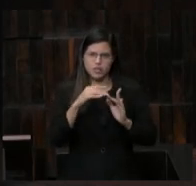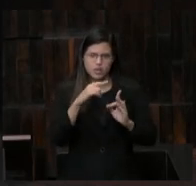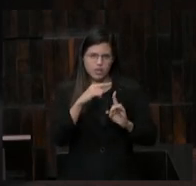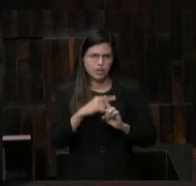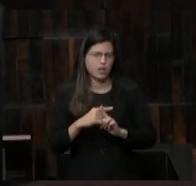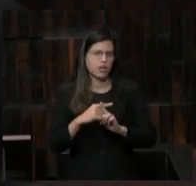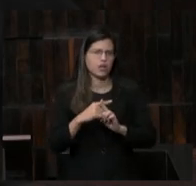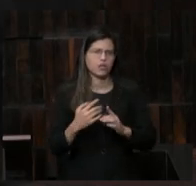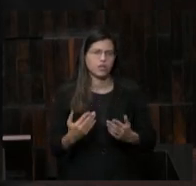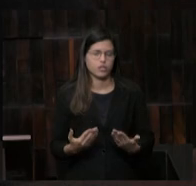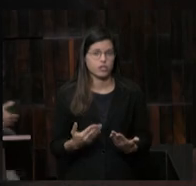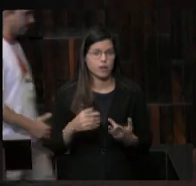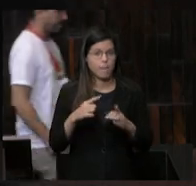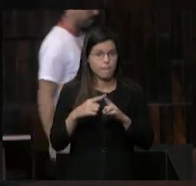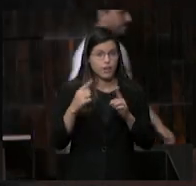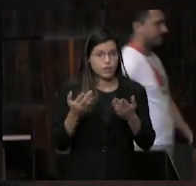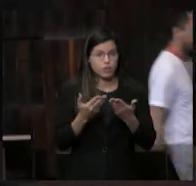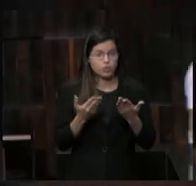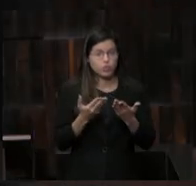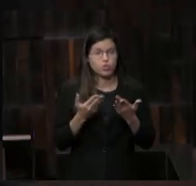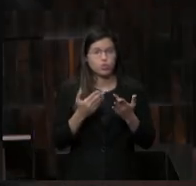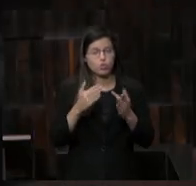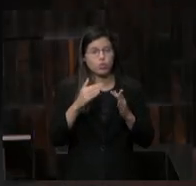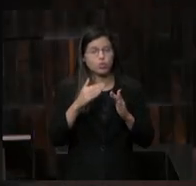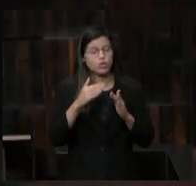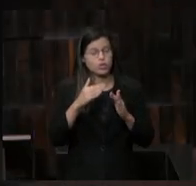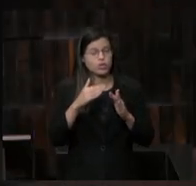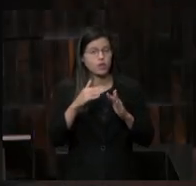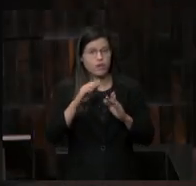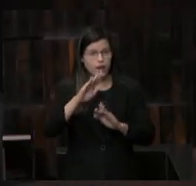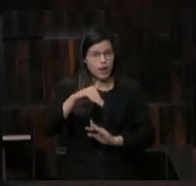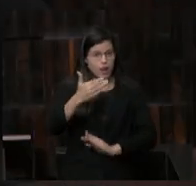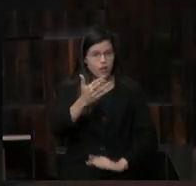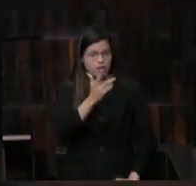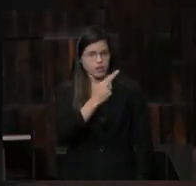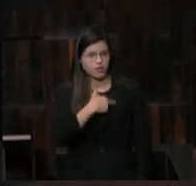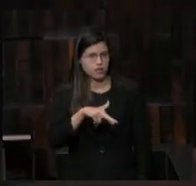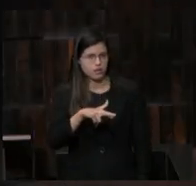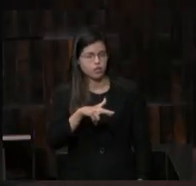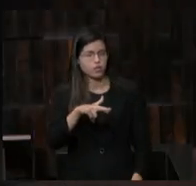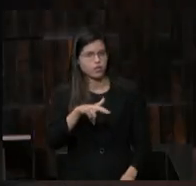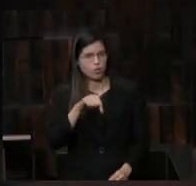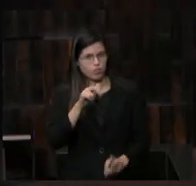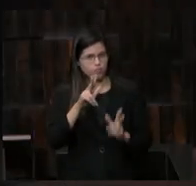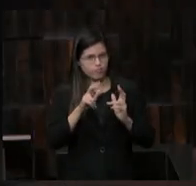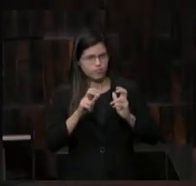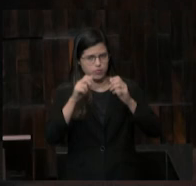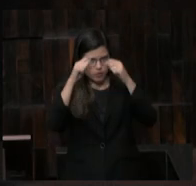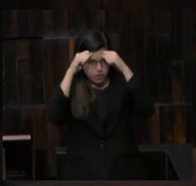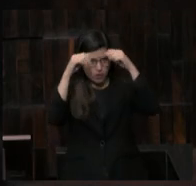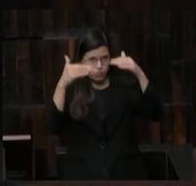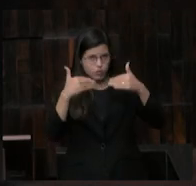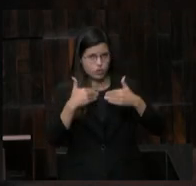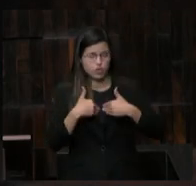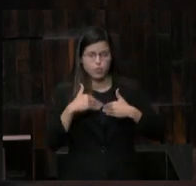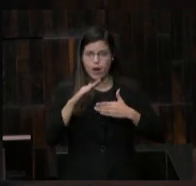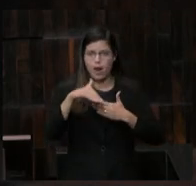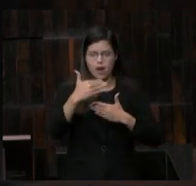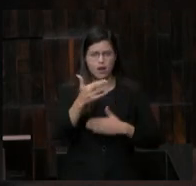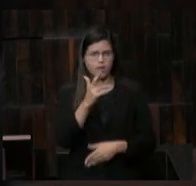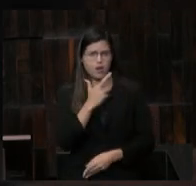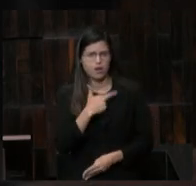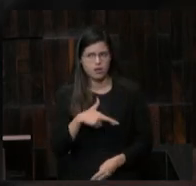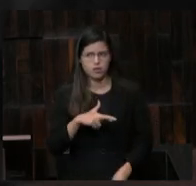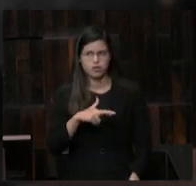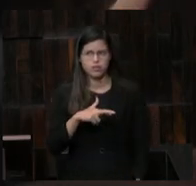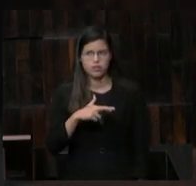ela vai além da religião, vai muito além. A causa autista, ela ultrapassa a barreira da religião. Então, hoje eu falo como padre de um